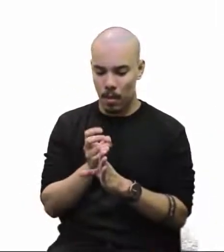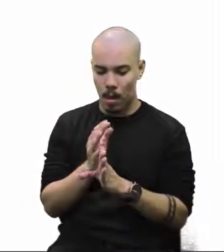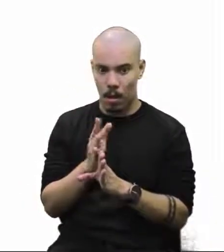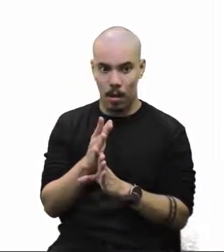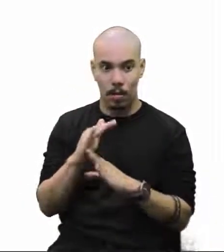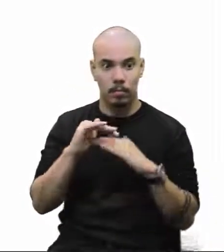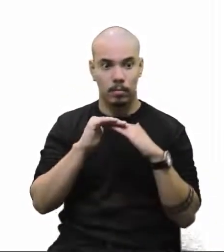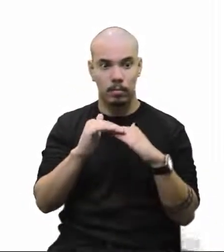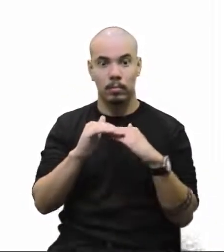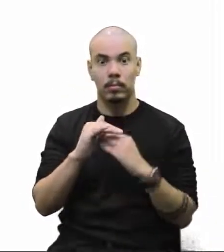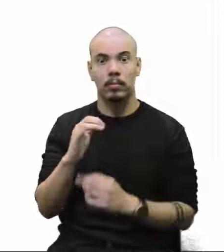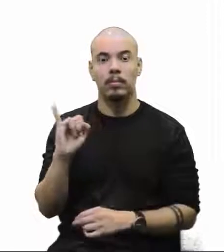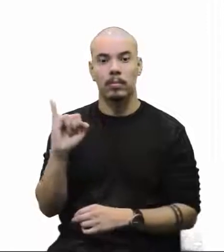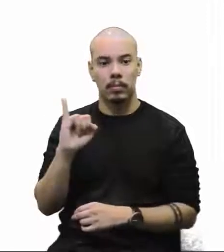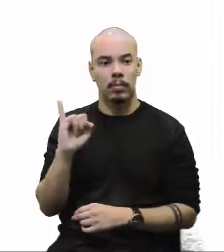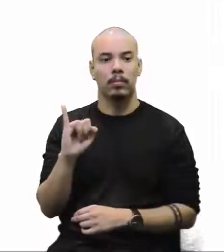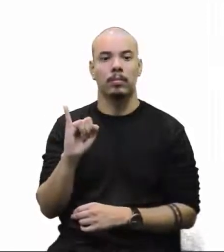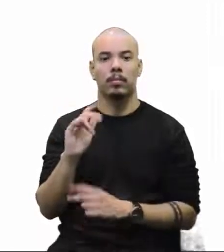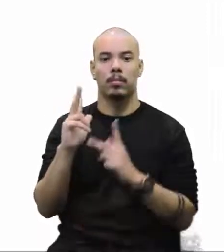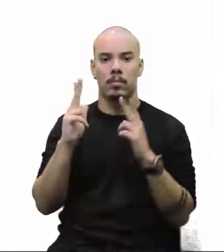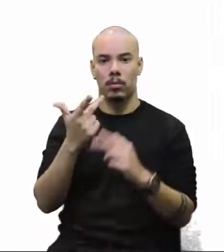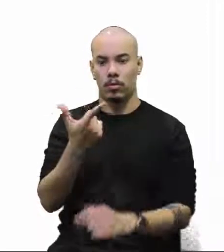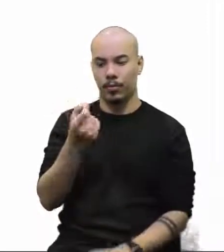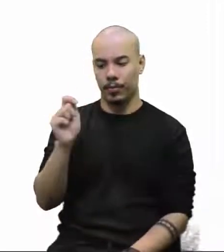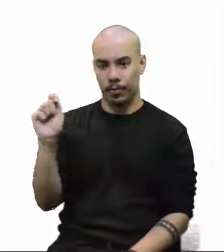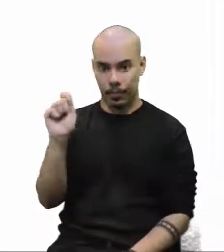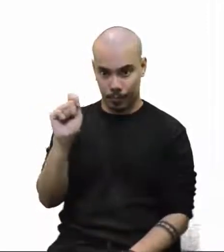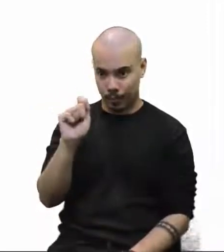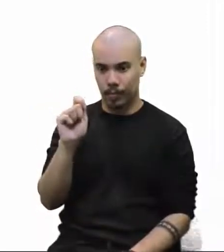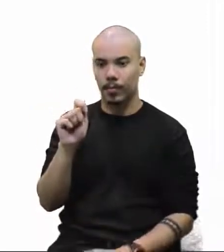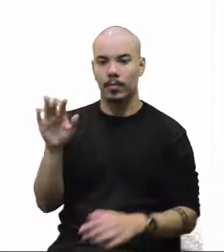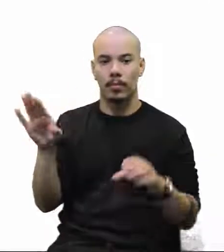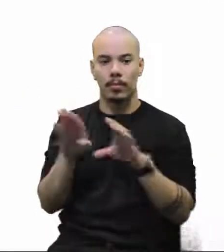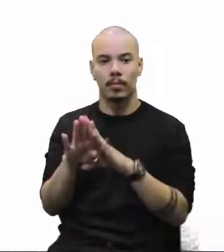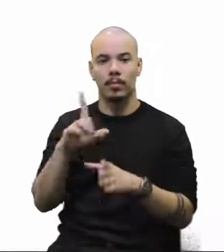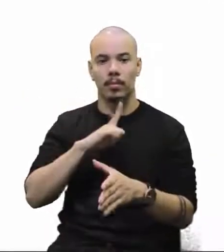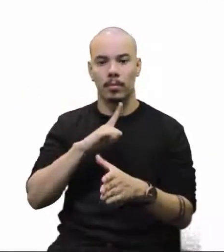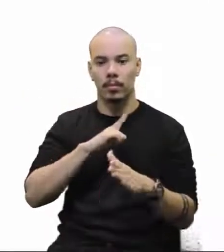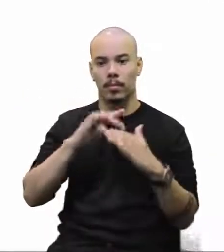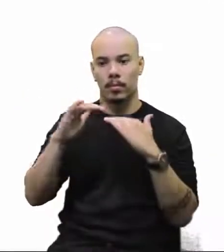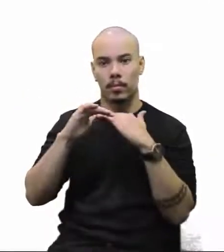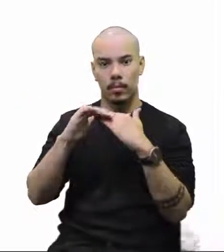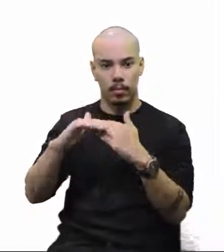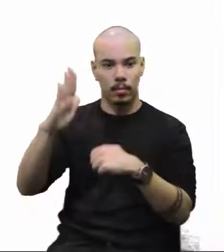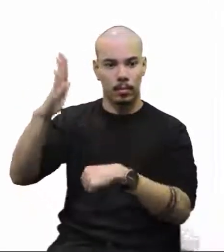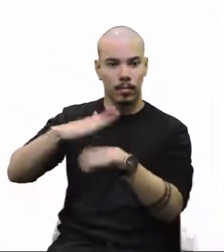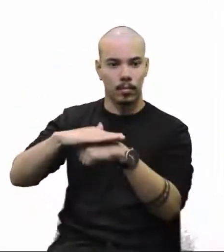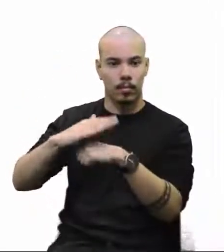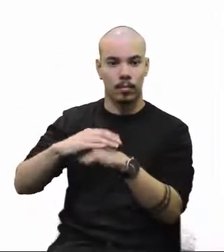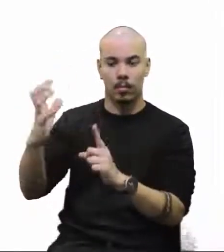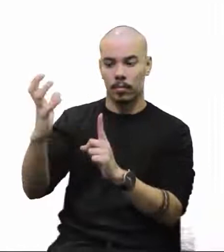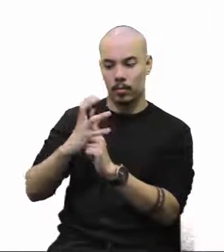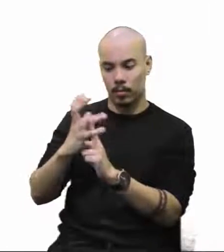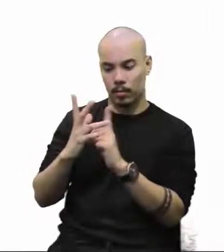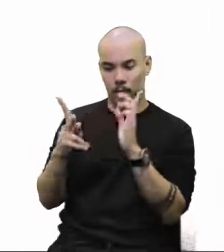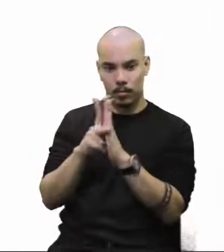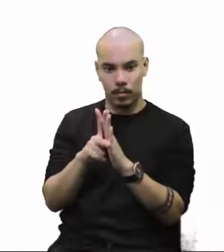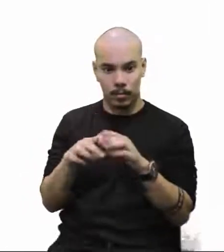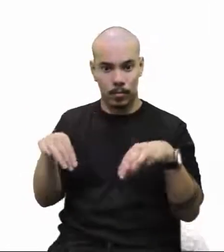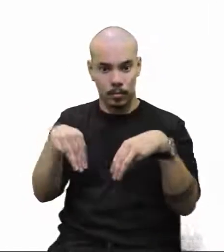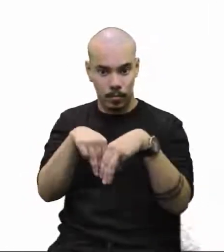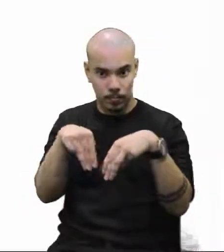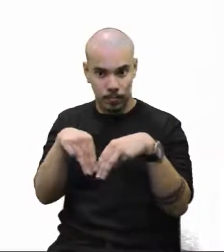intensidade I igual a 20 amperes. Encontra-se em equilíbrio sobre as ações de um campo magnético de indução